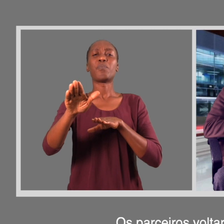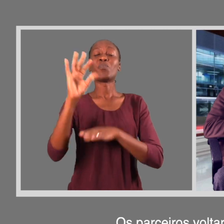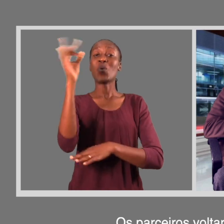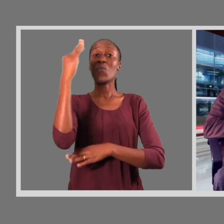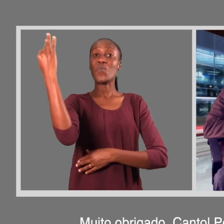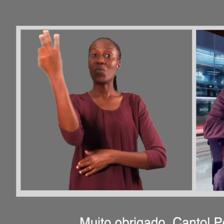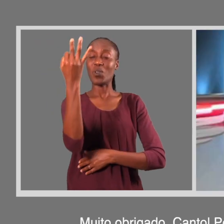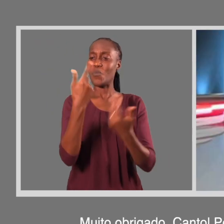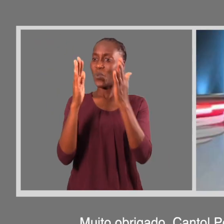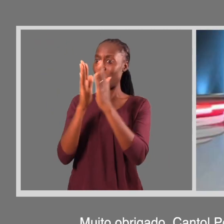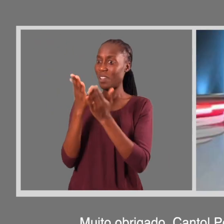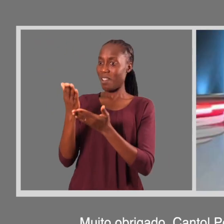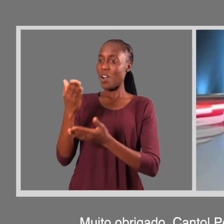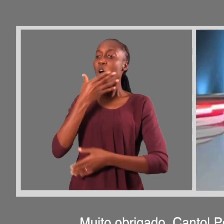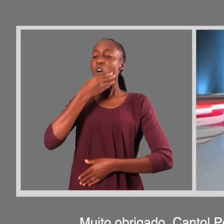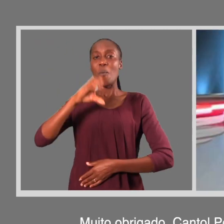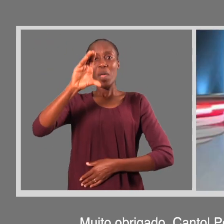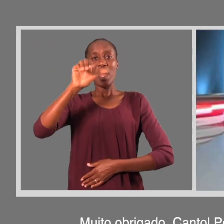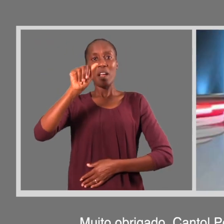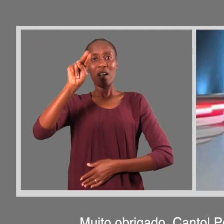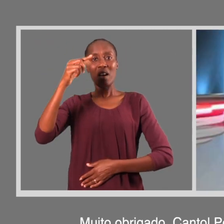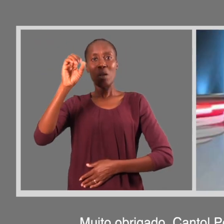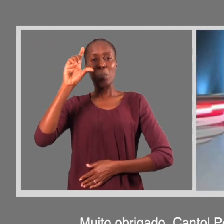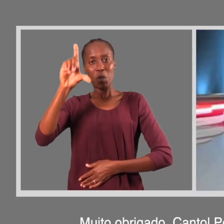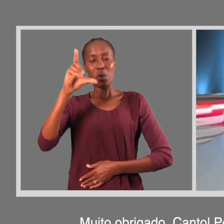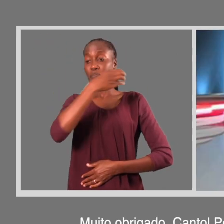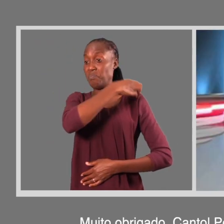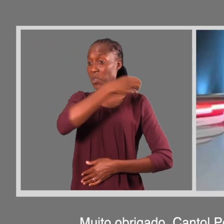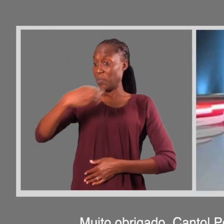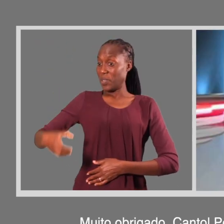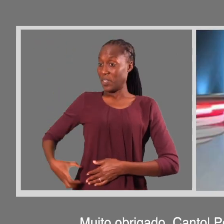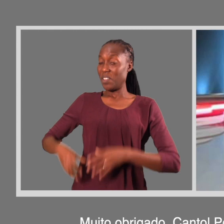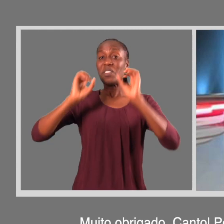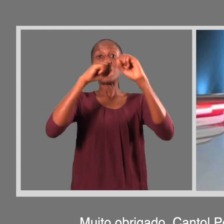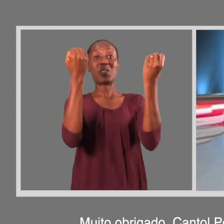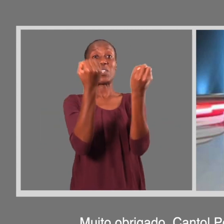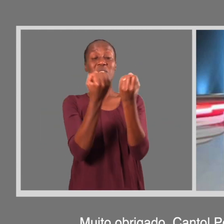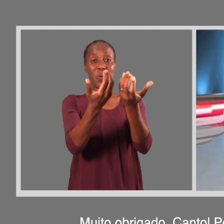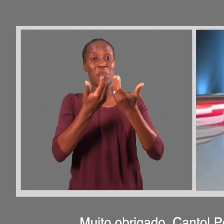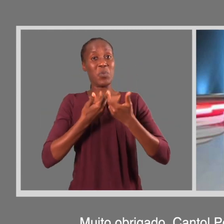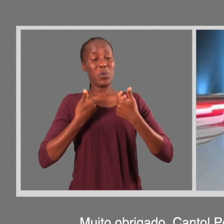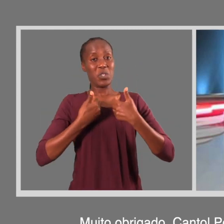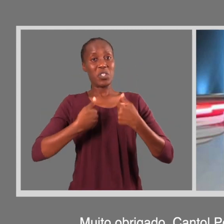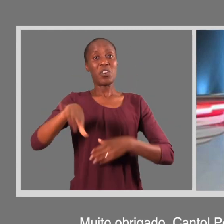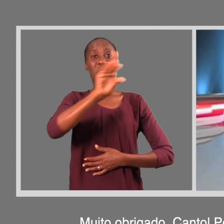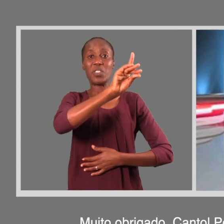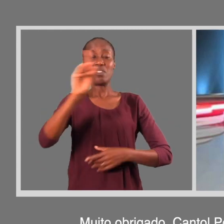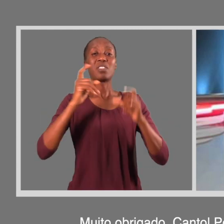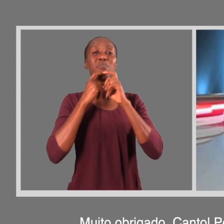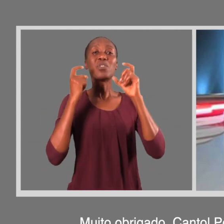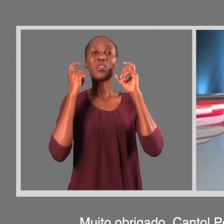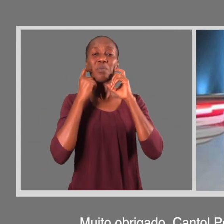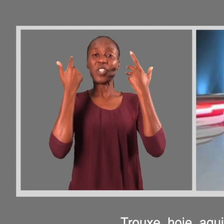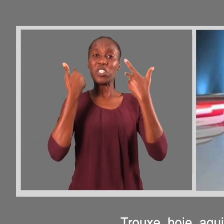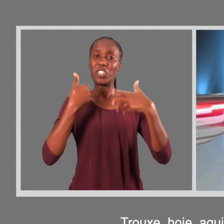o FAMOD. Muito obrigado, Cantolo Poncha, que é o da Associação dos Novens com a Deficiência de